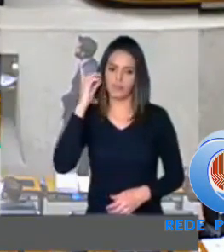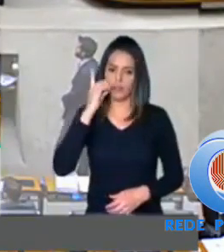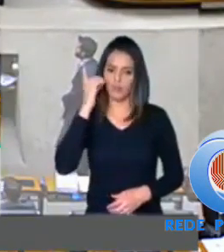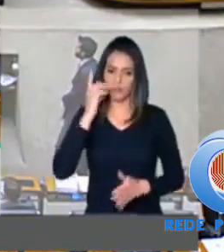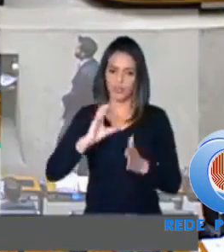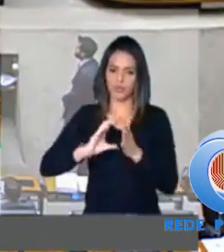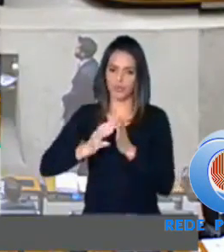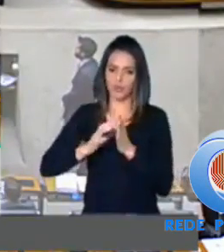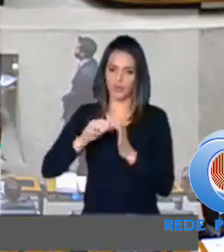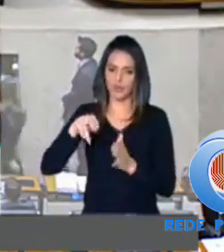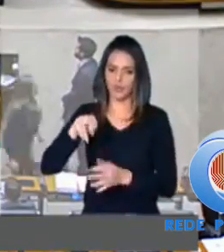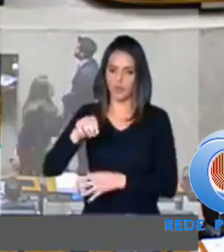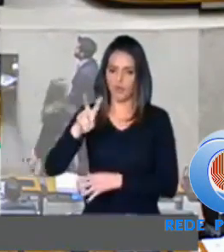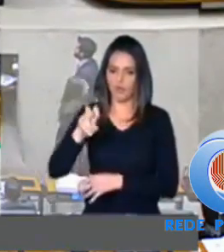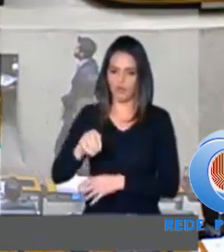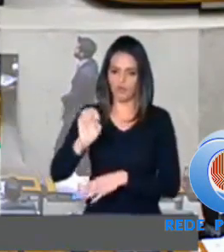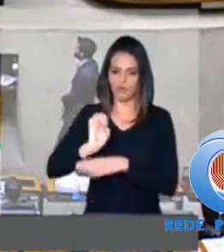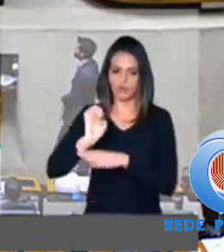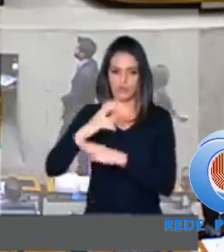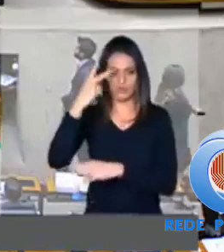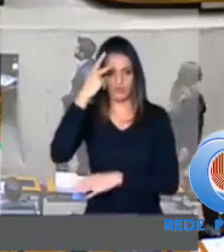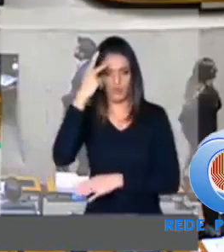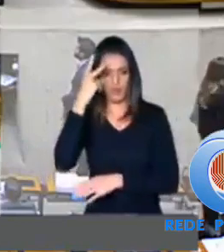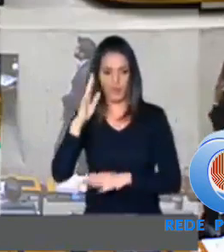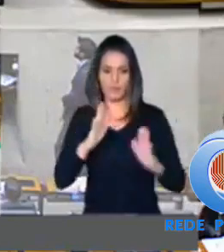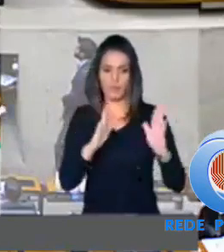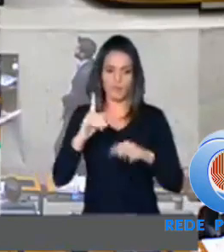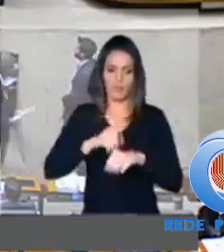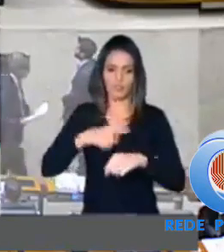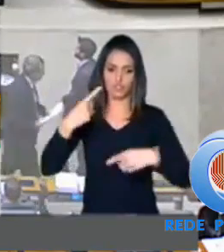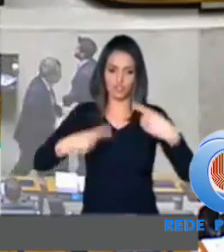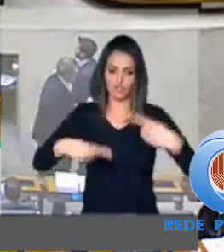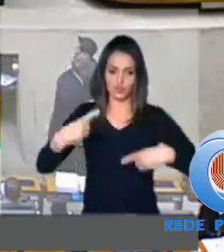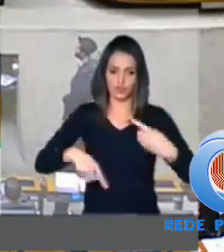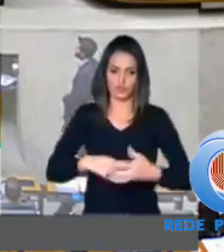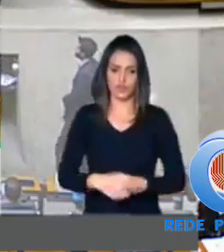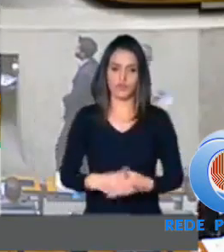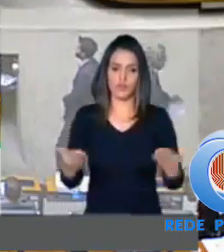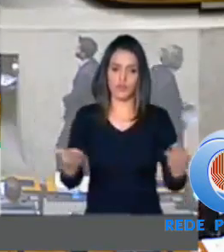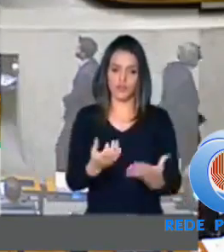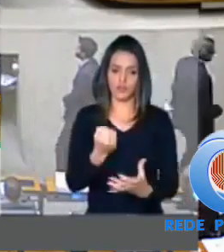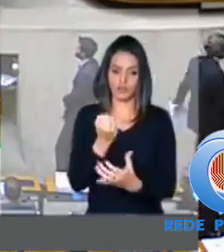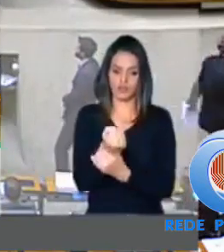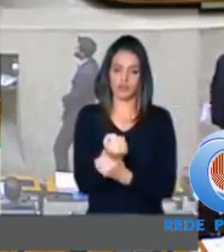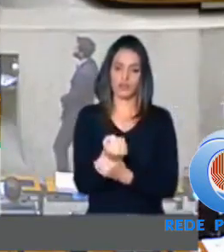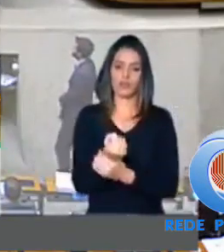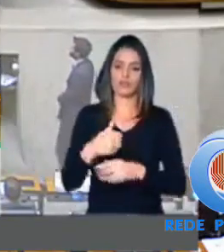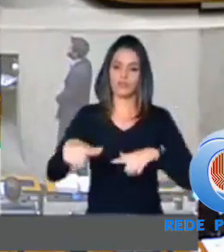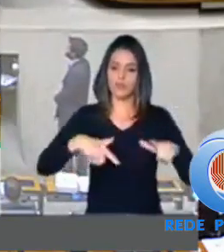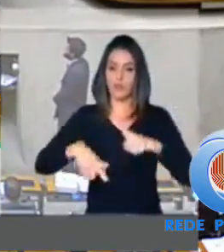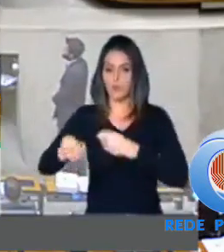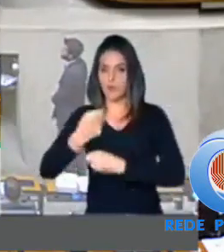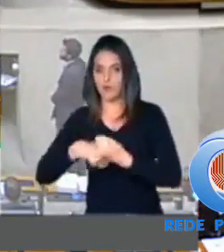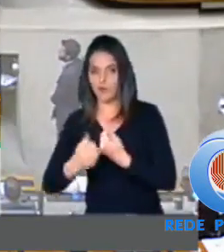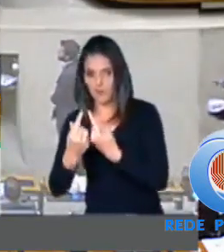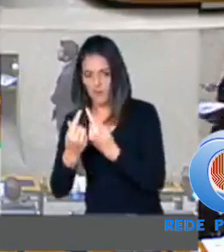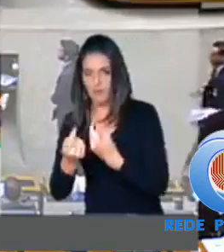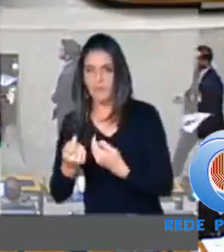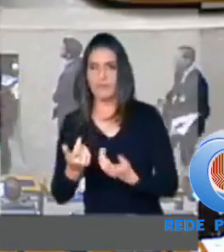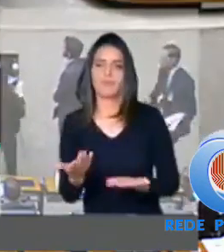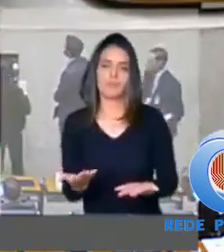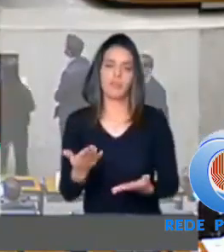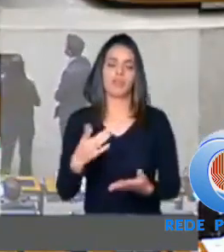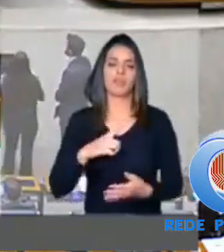Paulo, nesse momento de discussão da medida provisória 881 de 2019, que estabelece garantias para atividade econômica de livre mercado,